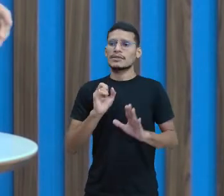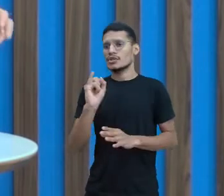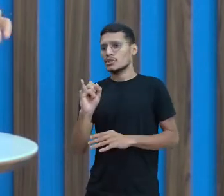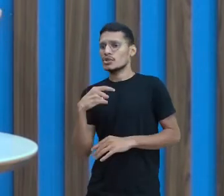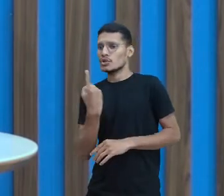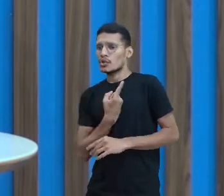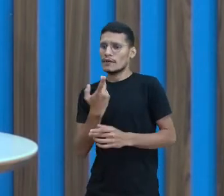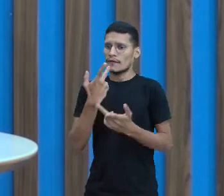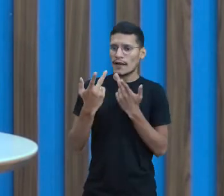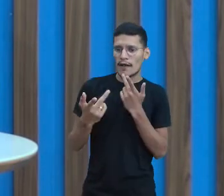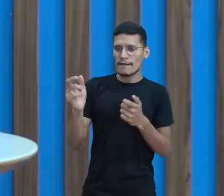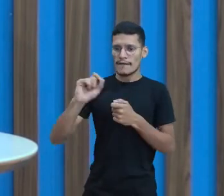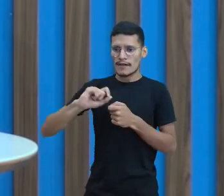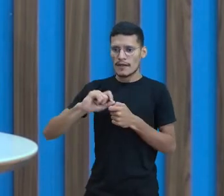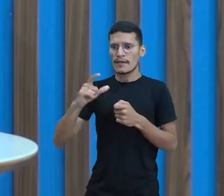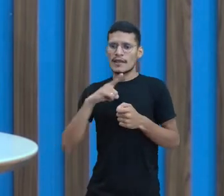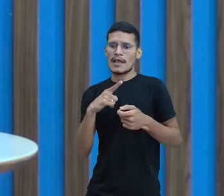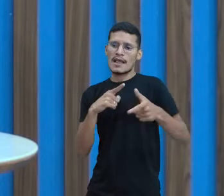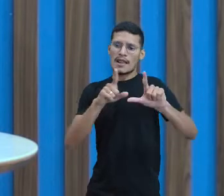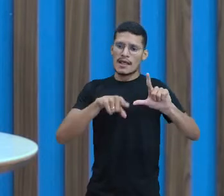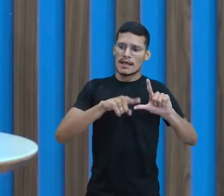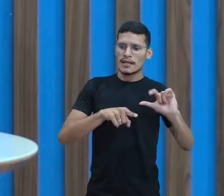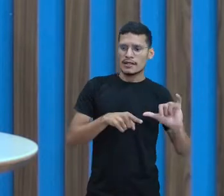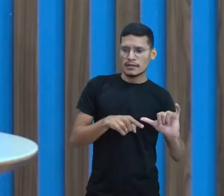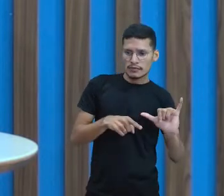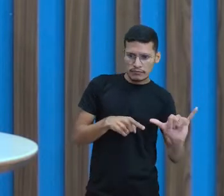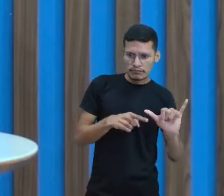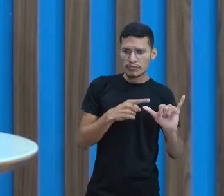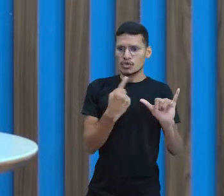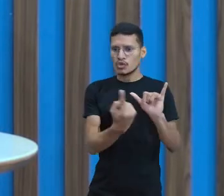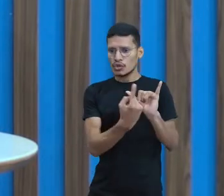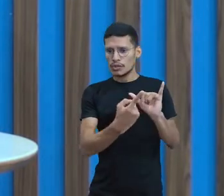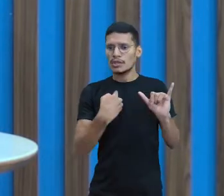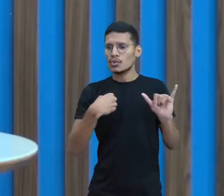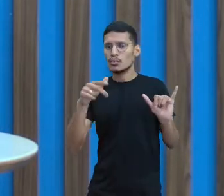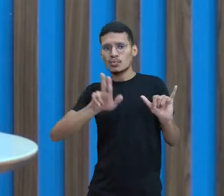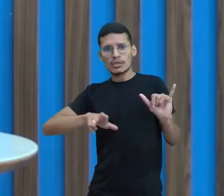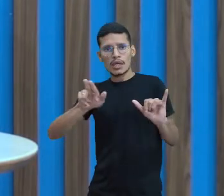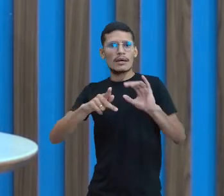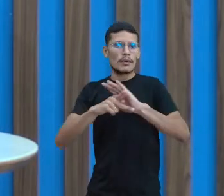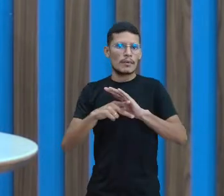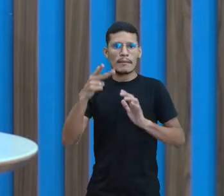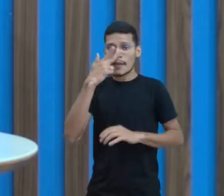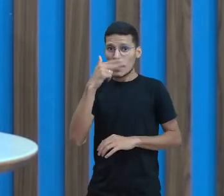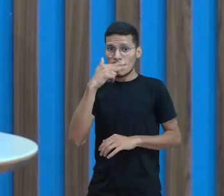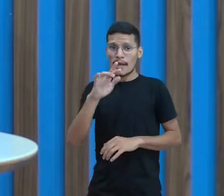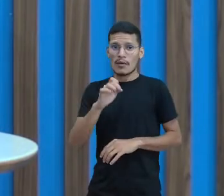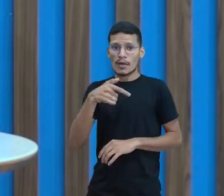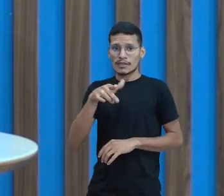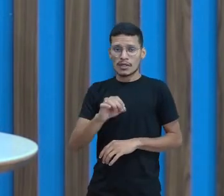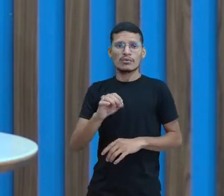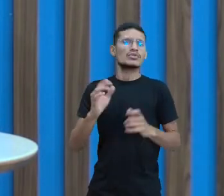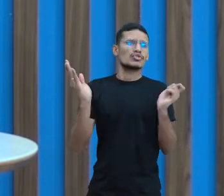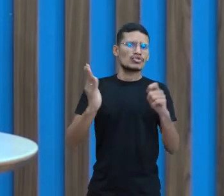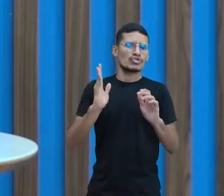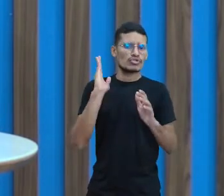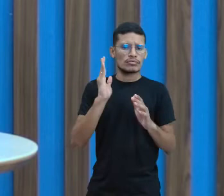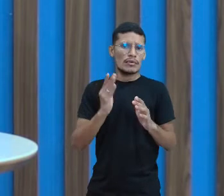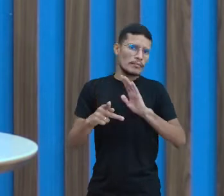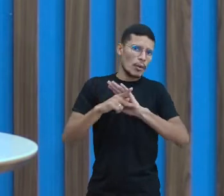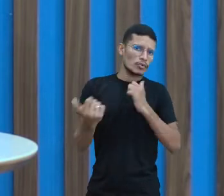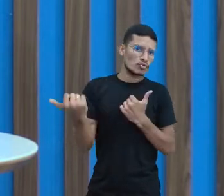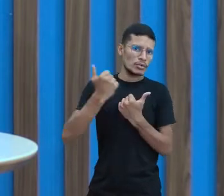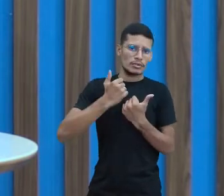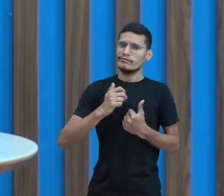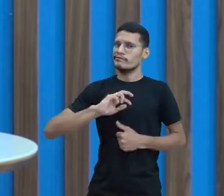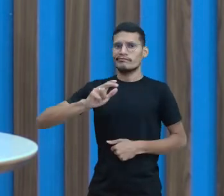em evidência, né? Deixar uma letra sozinha numa equação e utilizar a mesma equação que a gente deixou em evidência para fazer a substituição. Não